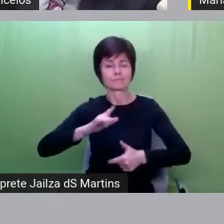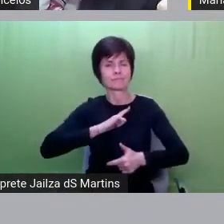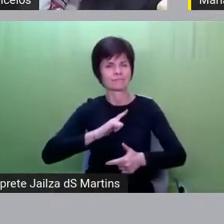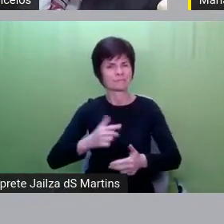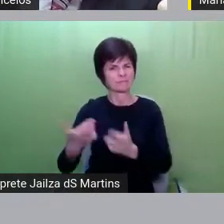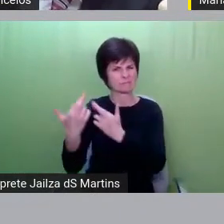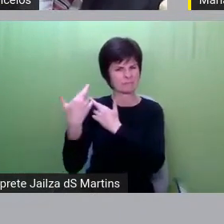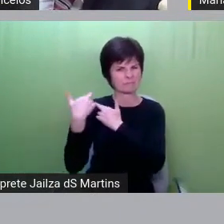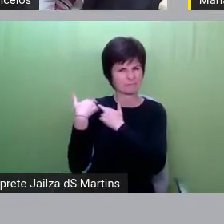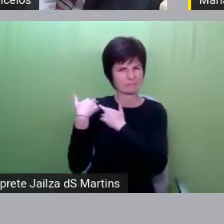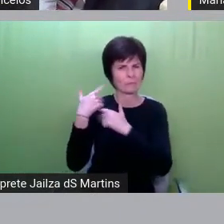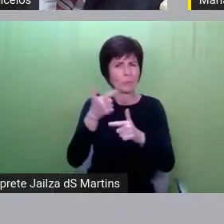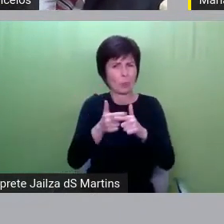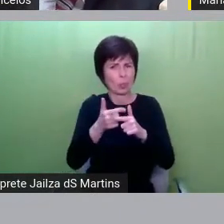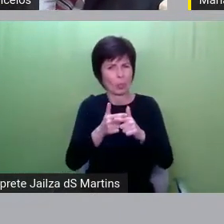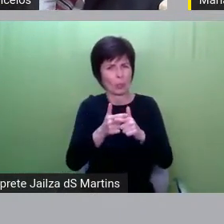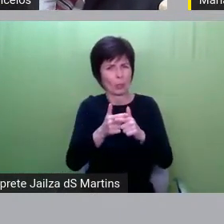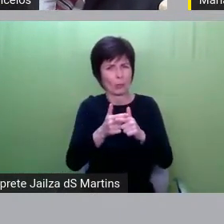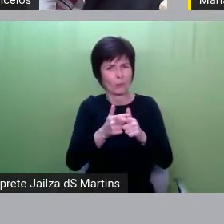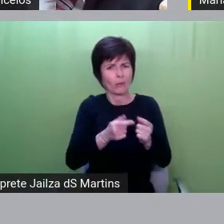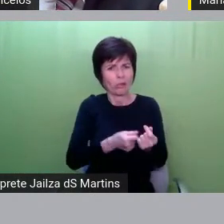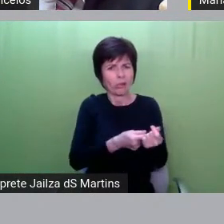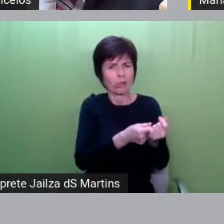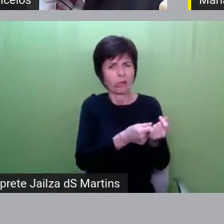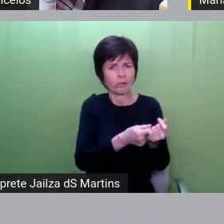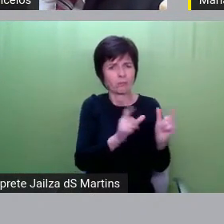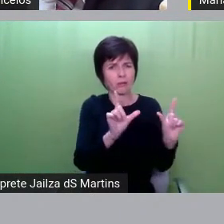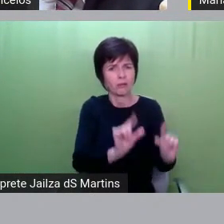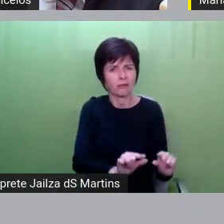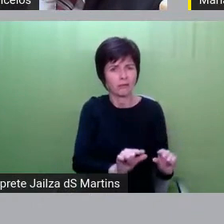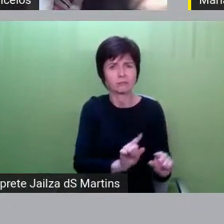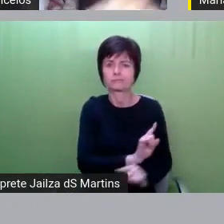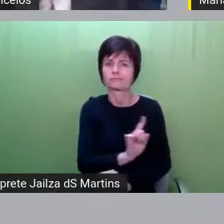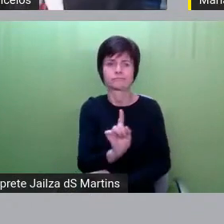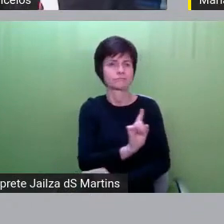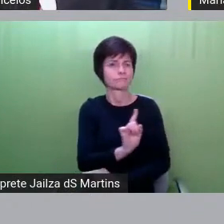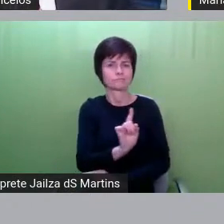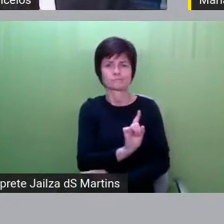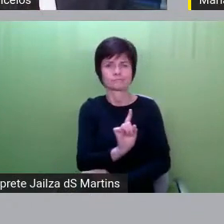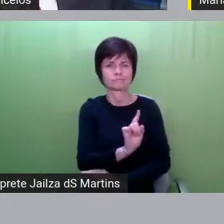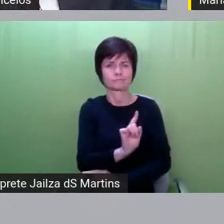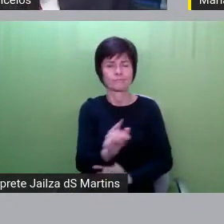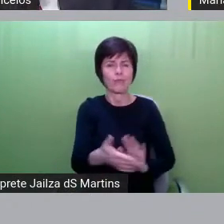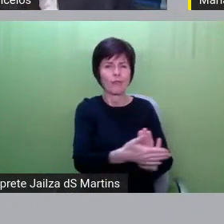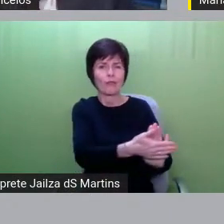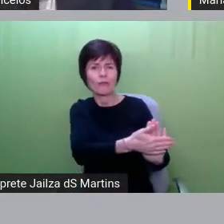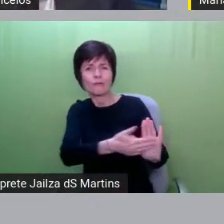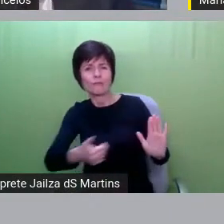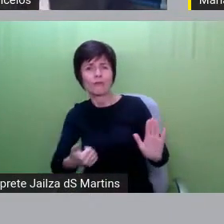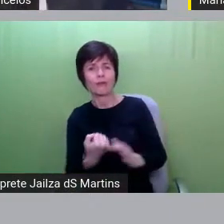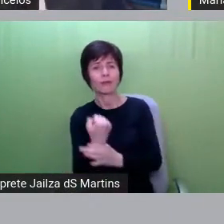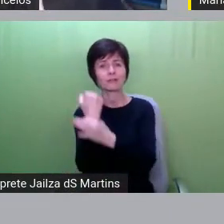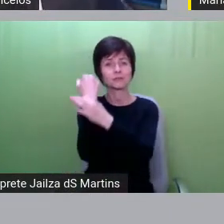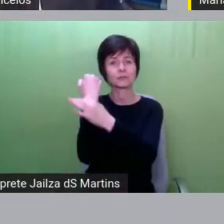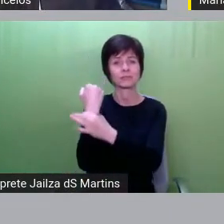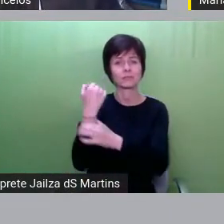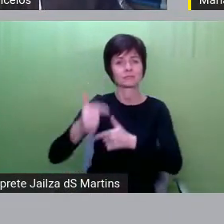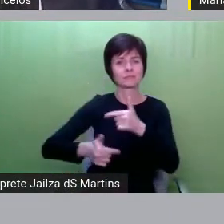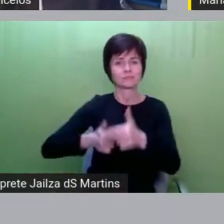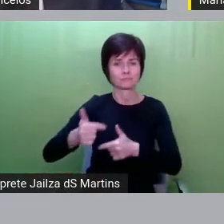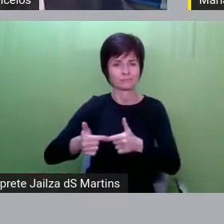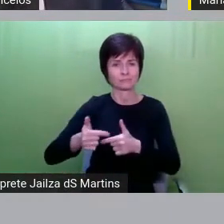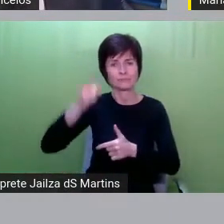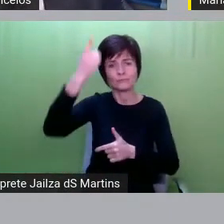pela crise econômica, retirou da proteção legal inúmeros